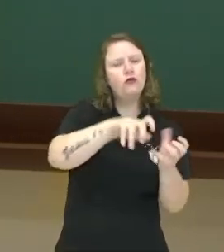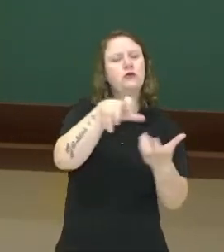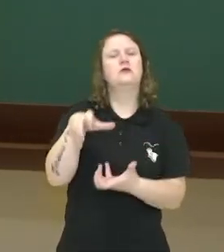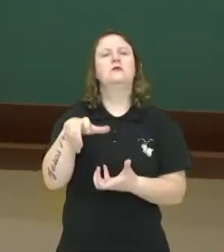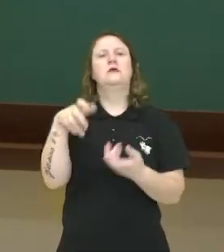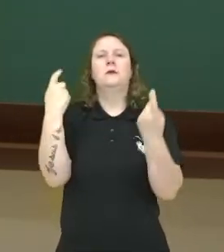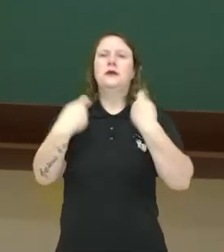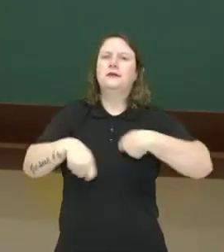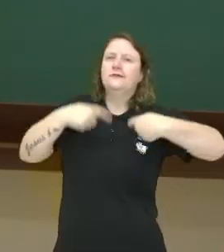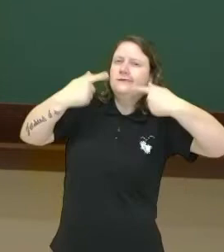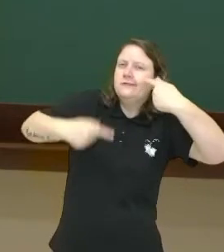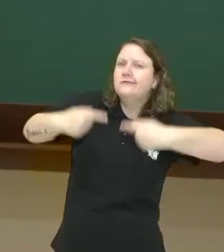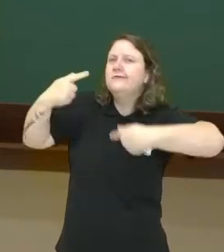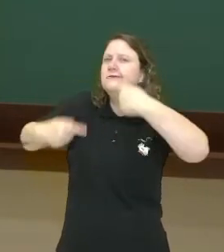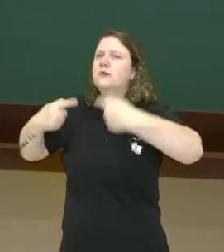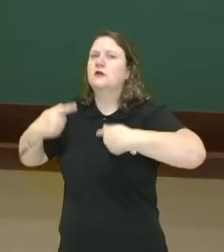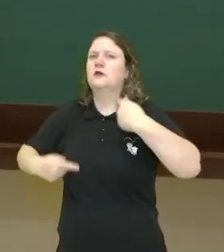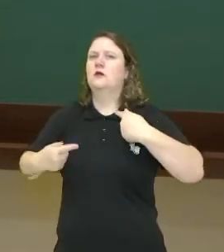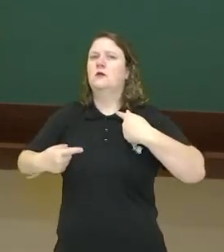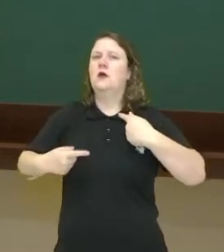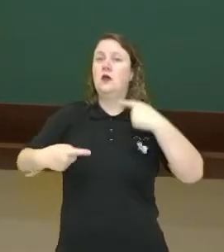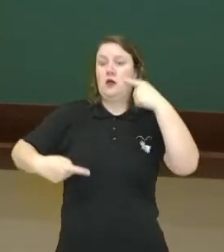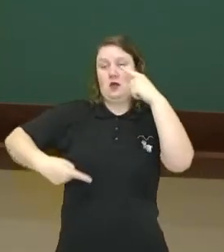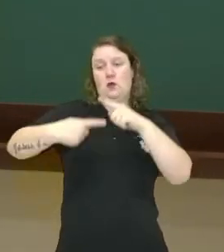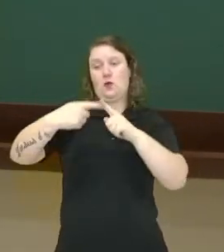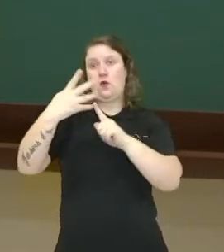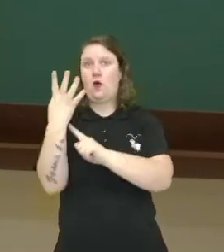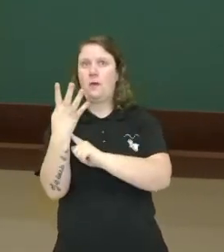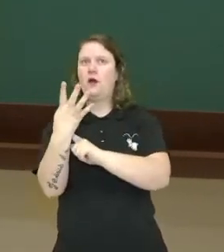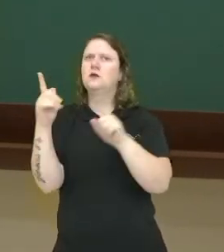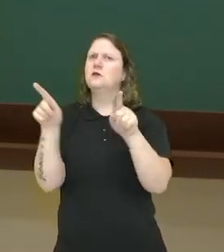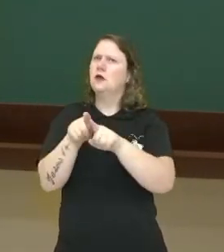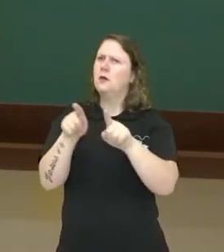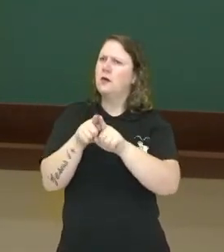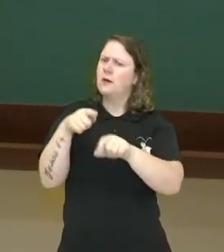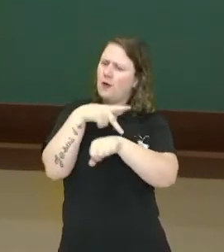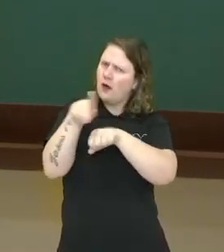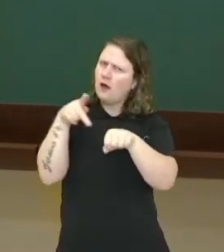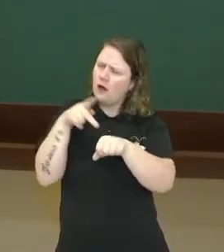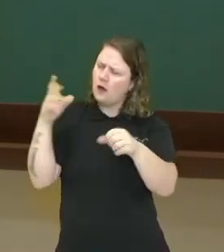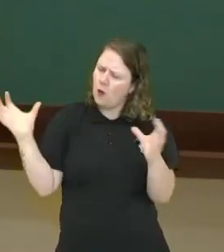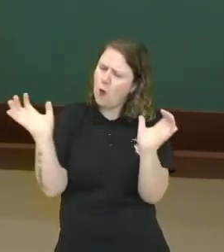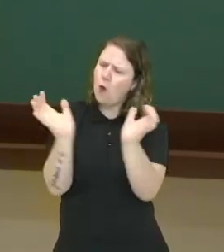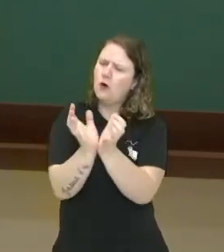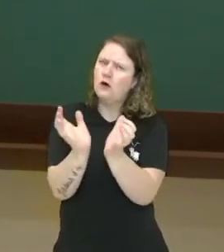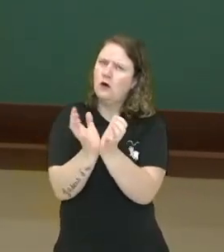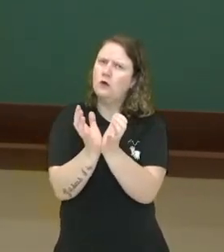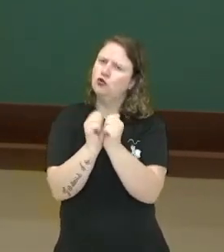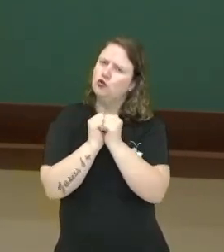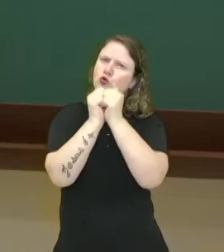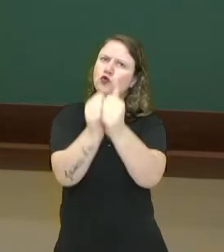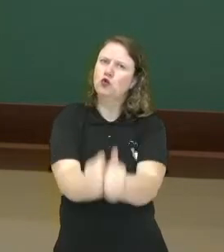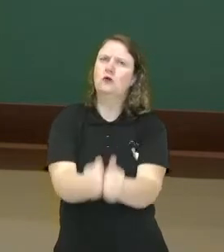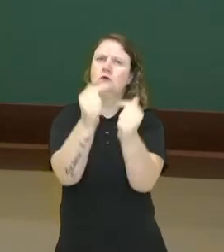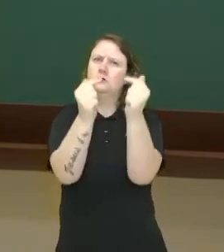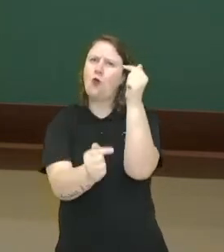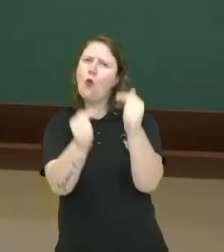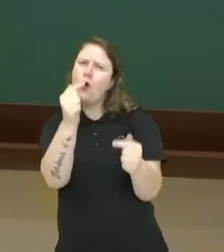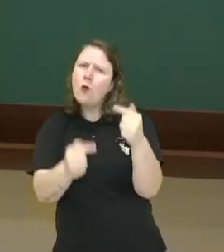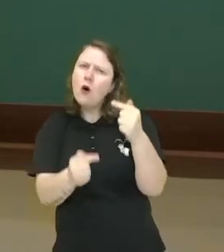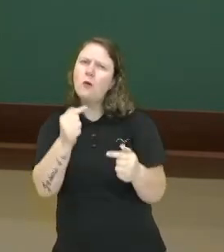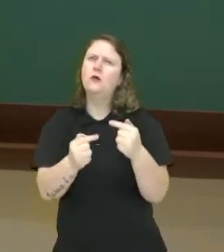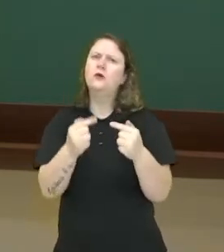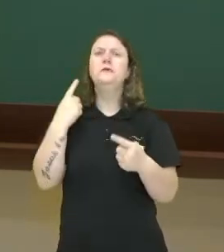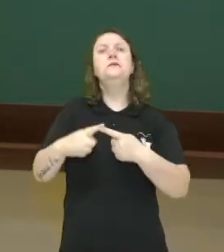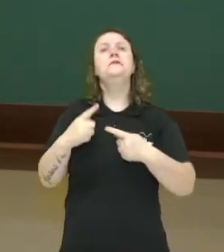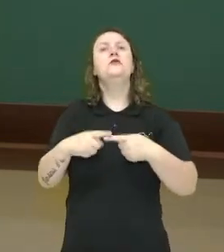ser discutida entre os países, as potências emergentes também passam a fazer parte dessas discussões estar presentes. Por